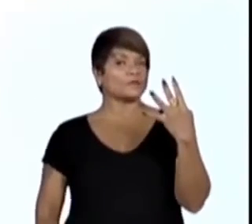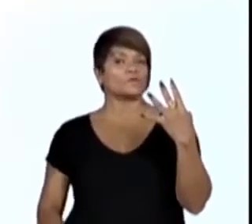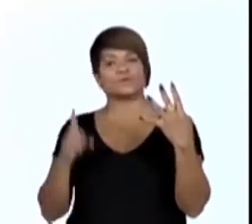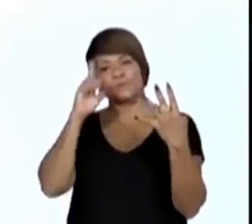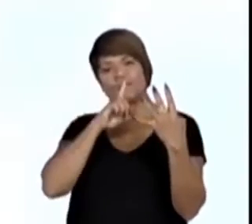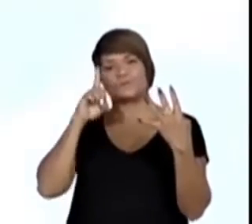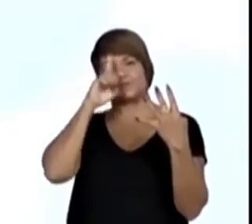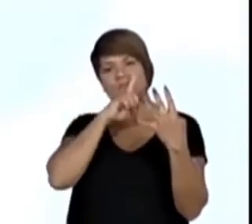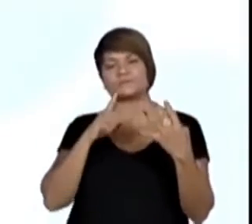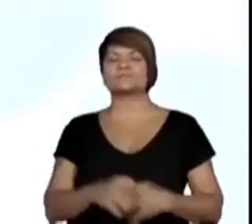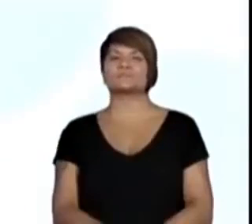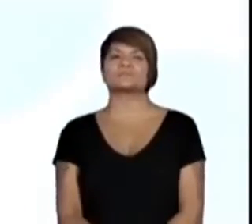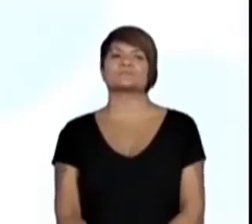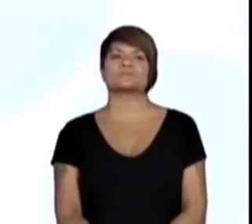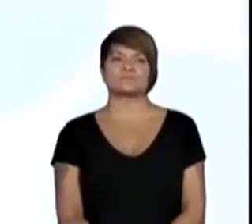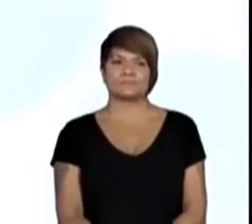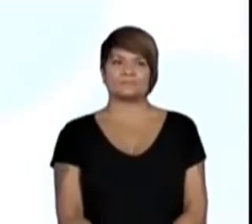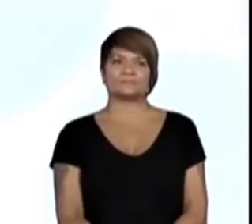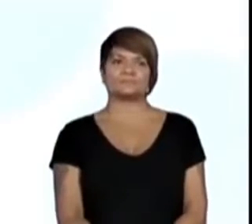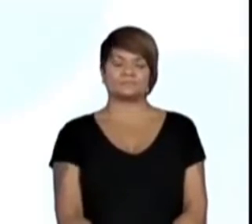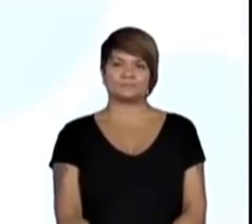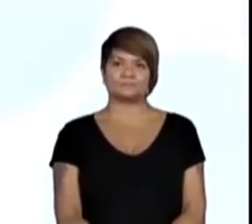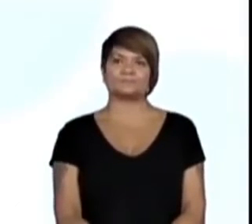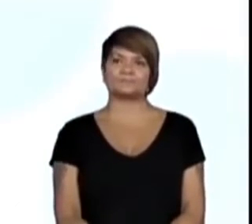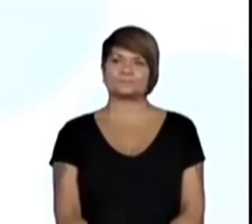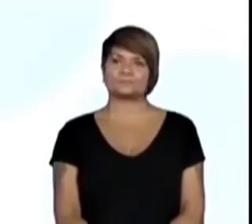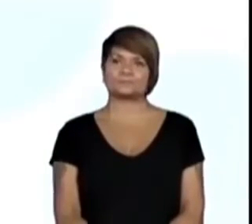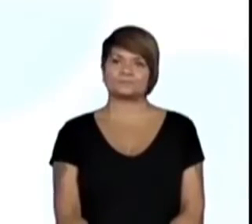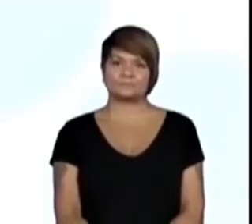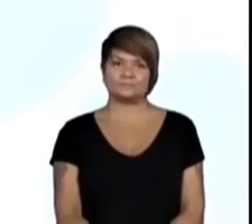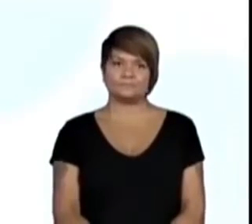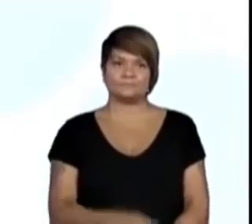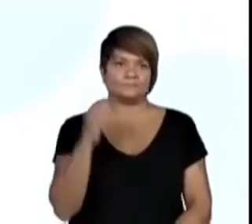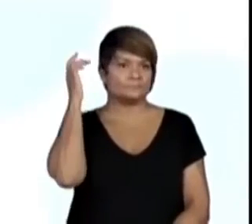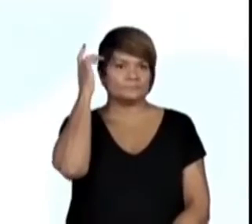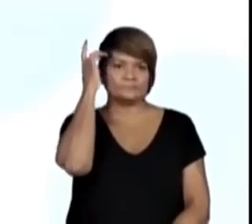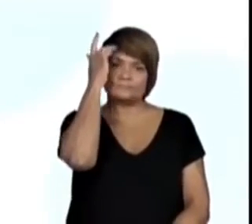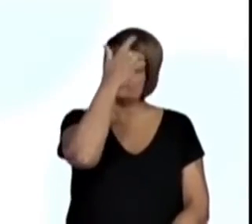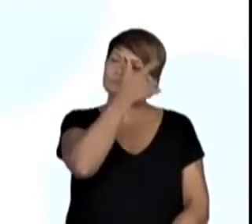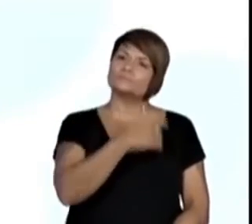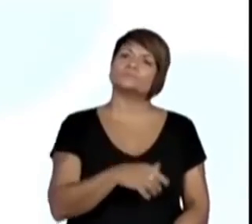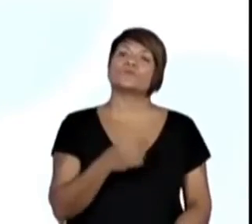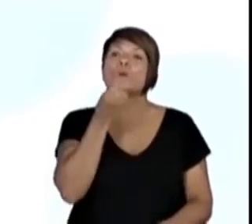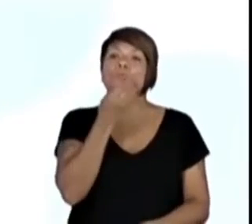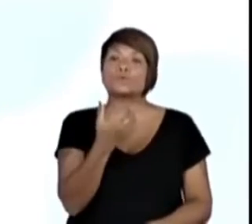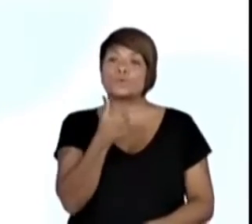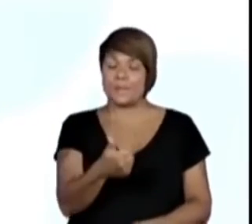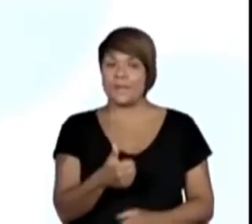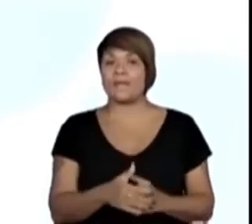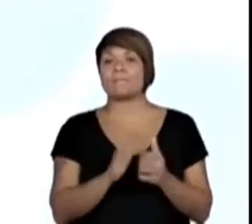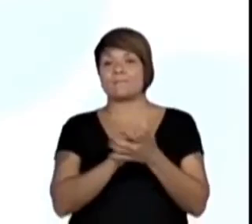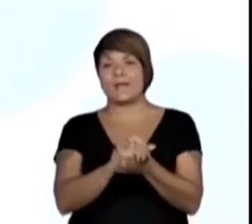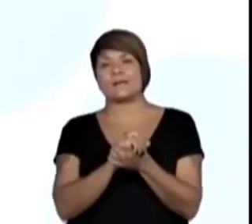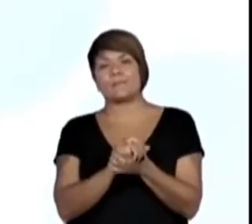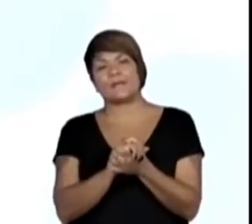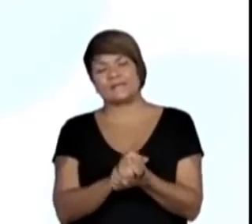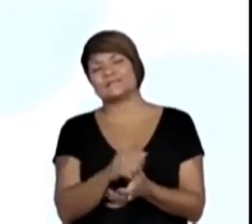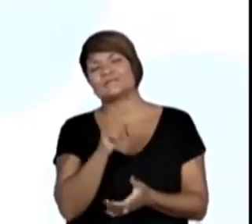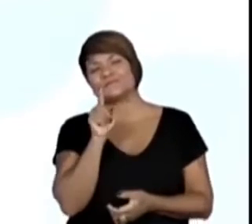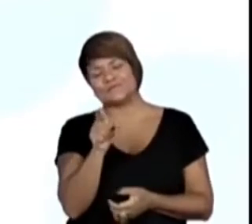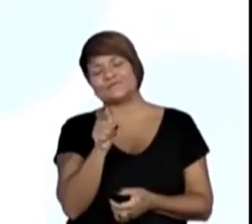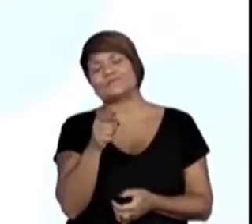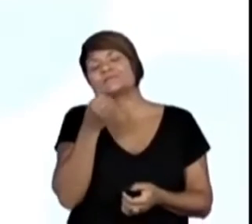4. 4 domingos. Muito bem, galera. Vocês estão indo muito bem